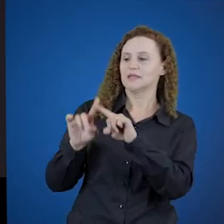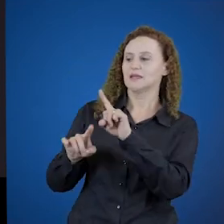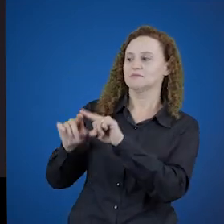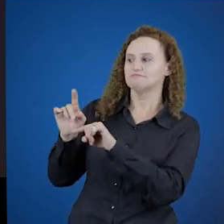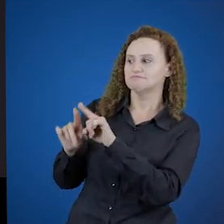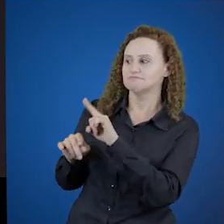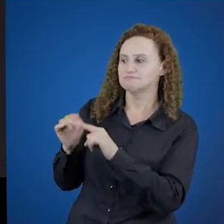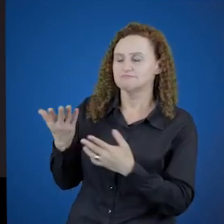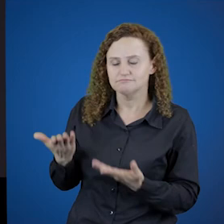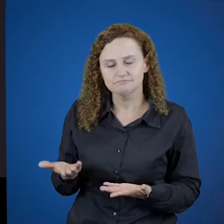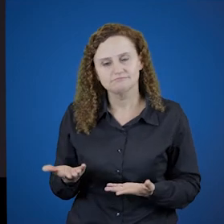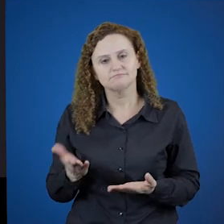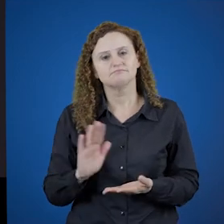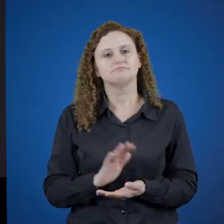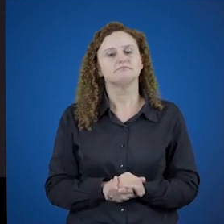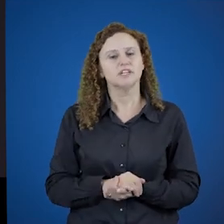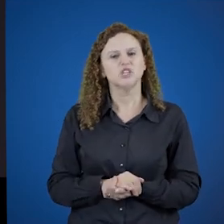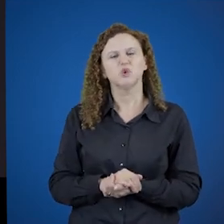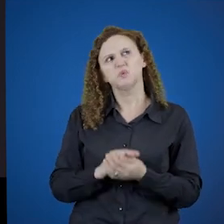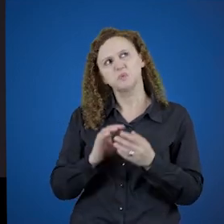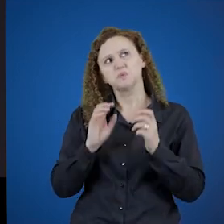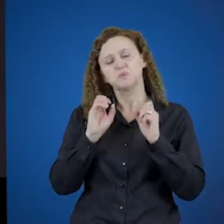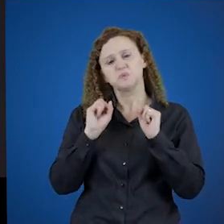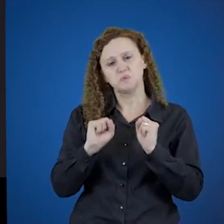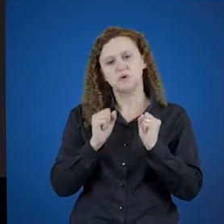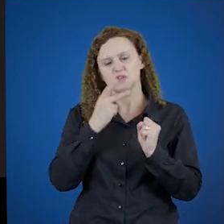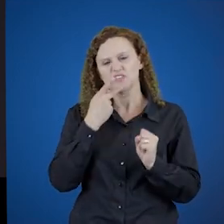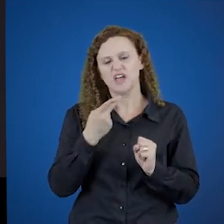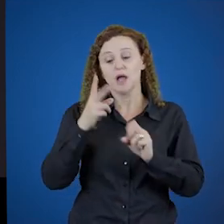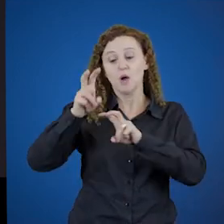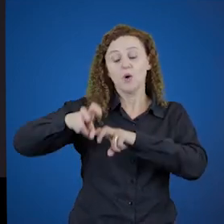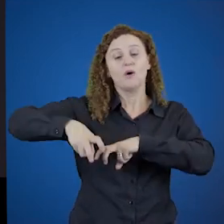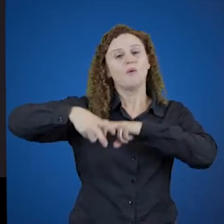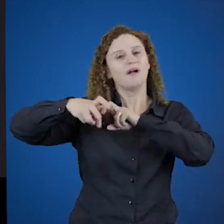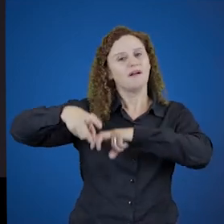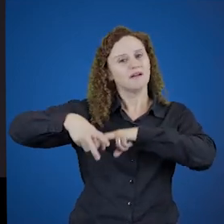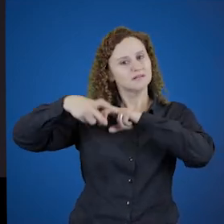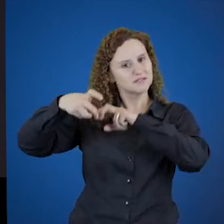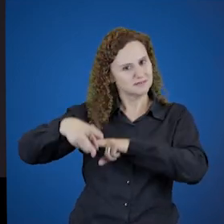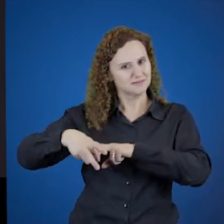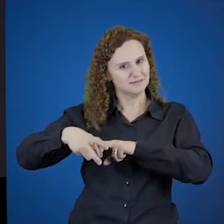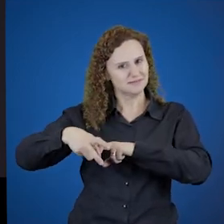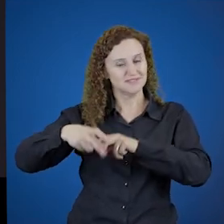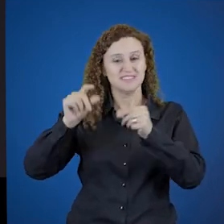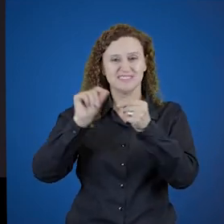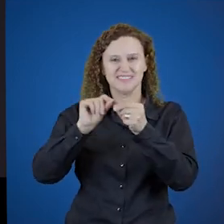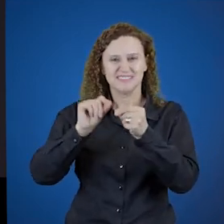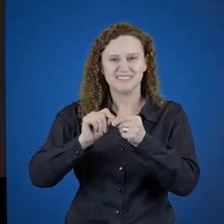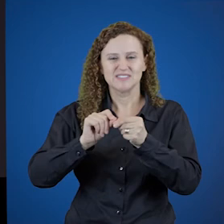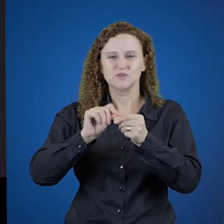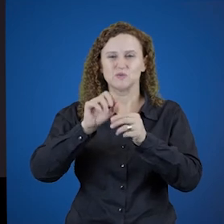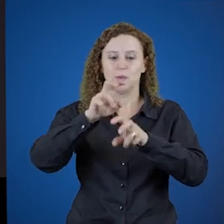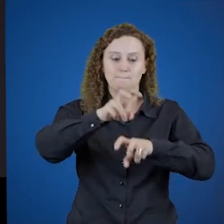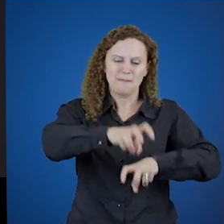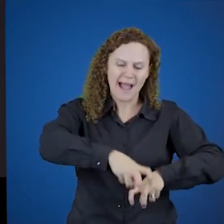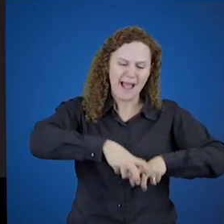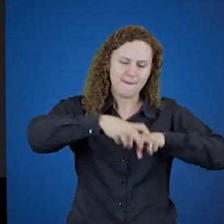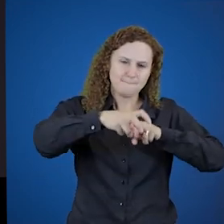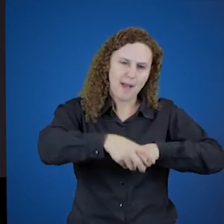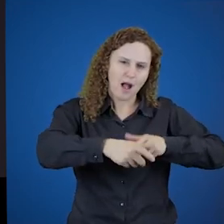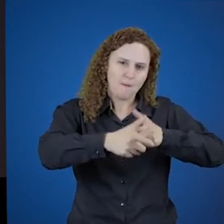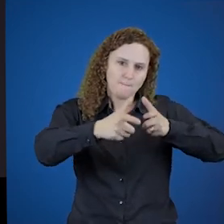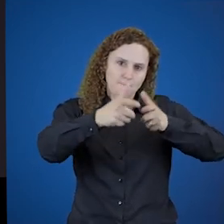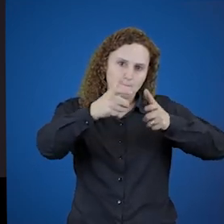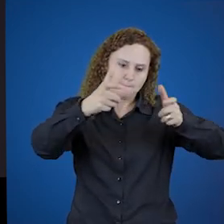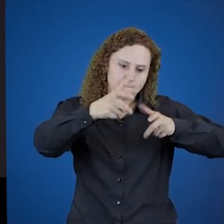não é companhia mas é instrumento assim como eu posso dizer o agricultor carpil a sua roça com uma